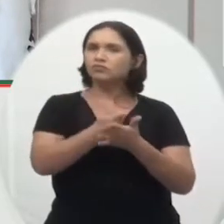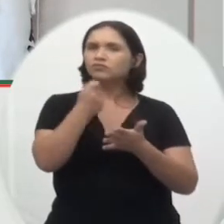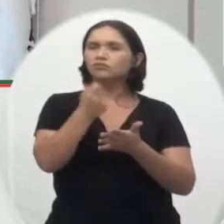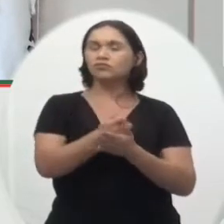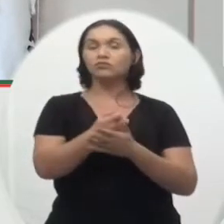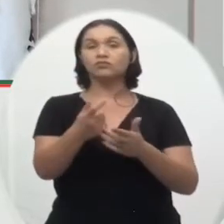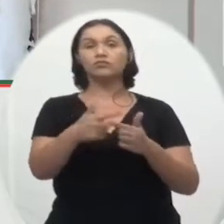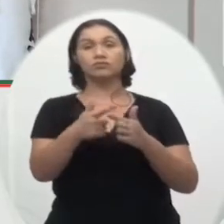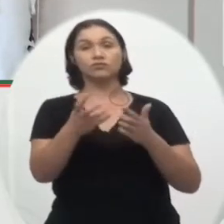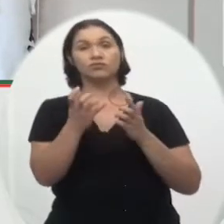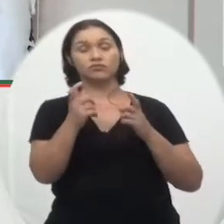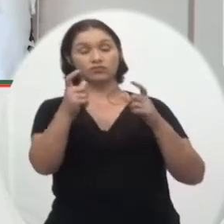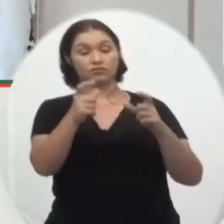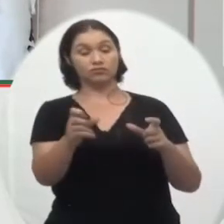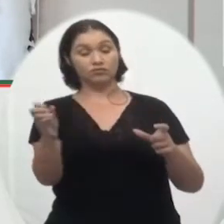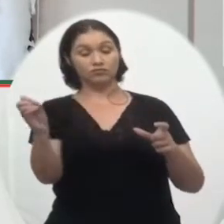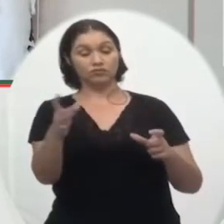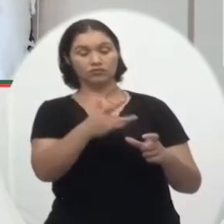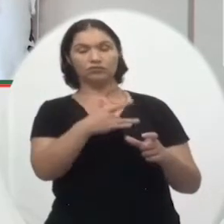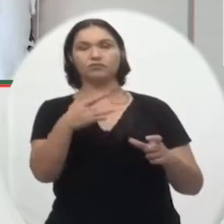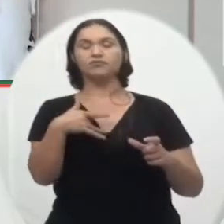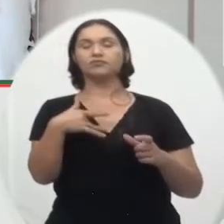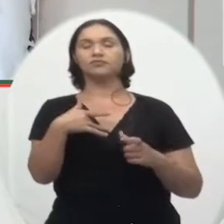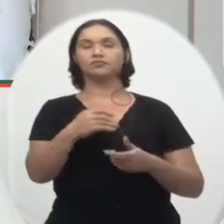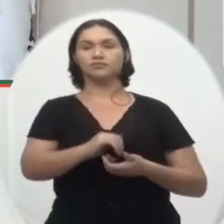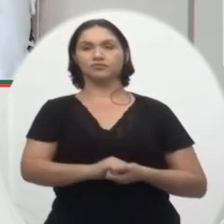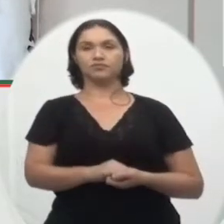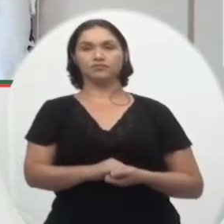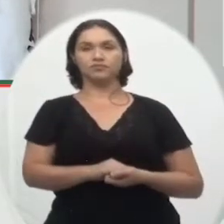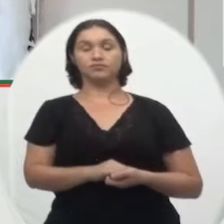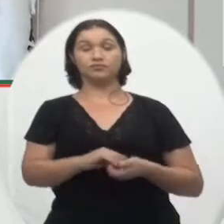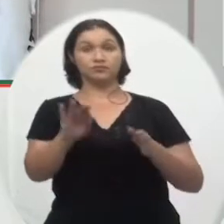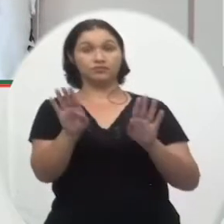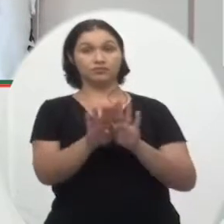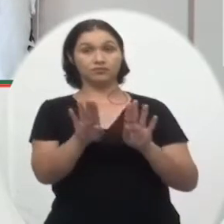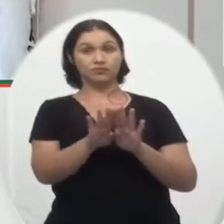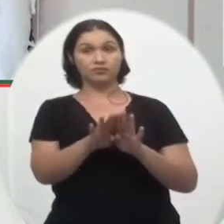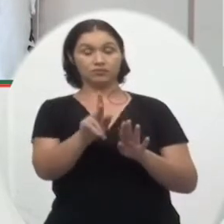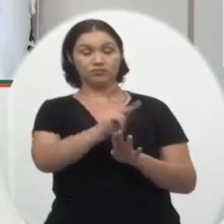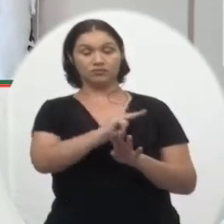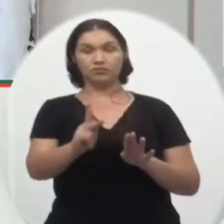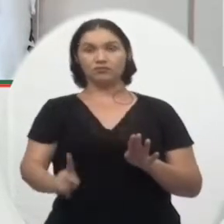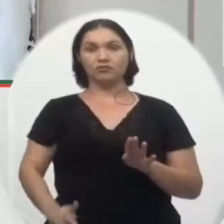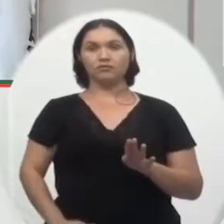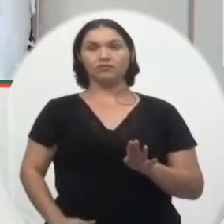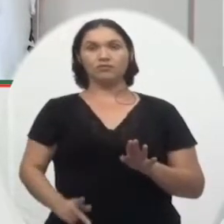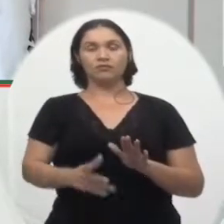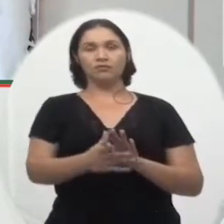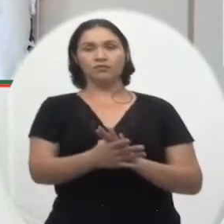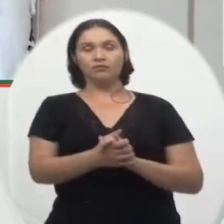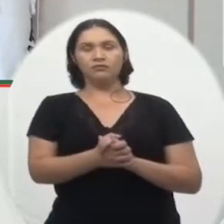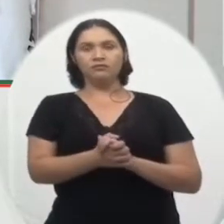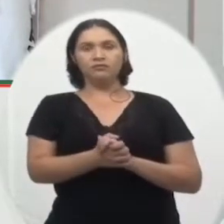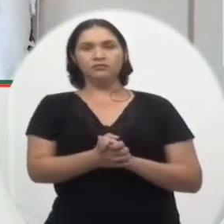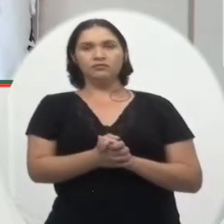uma nova unidade de saúde naquela comunidade. E aqui também, presidente do Conselho de Saúde, isso, obrigado, novo vereador. E também aqui